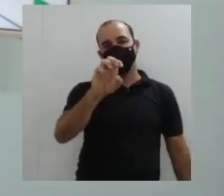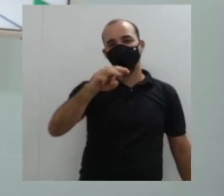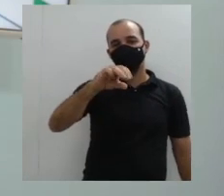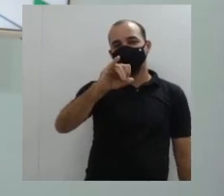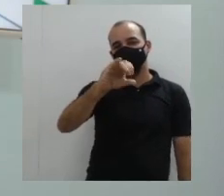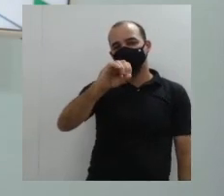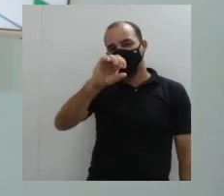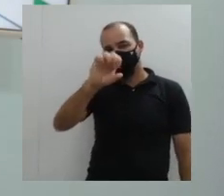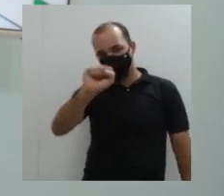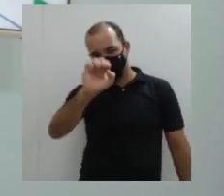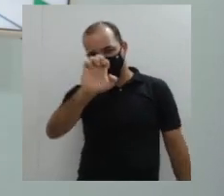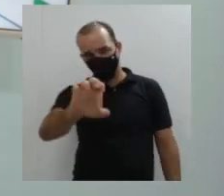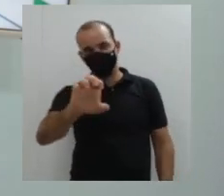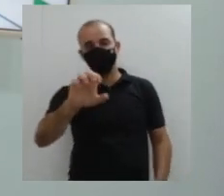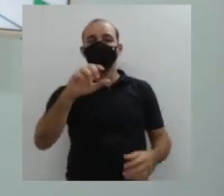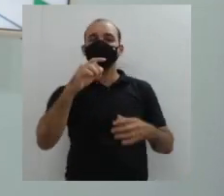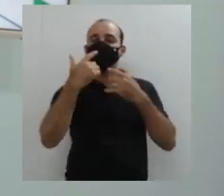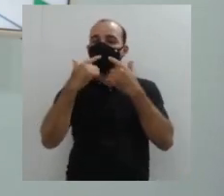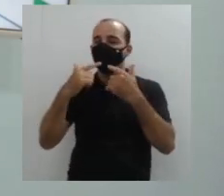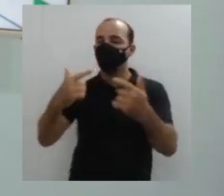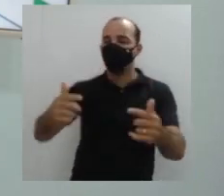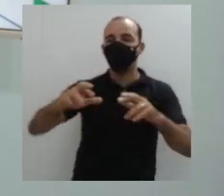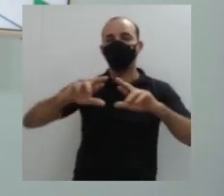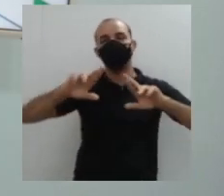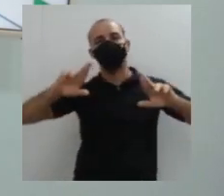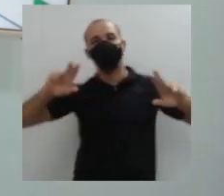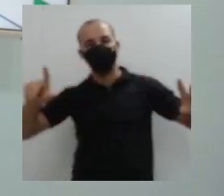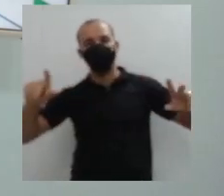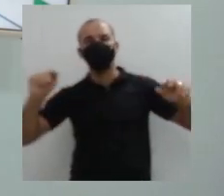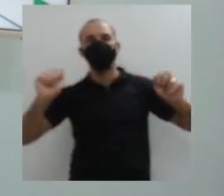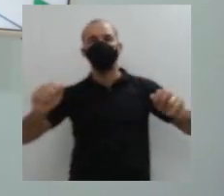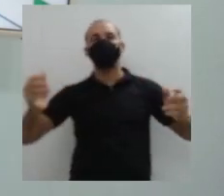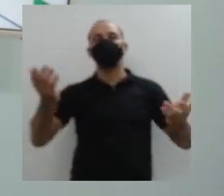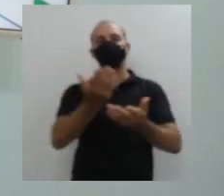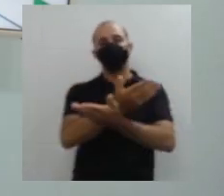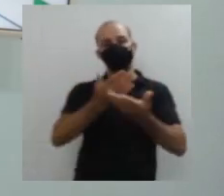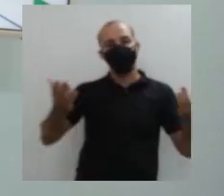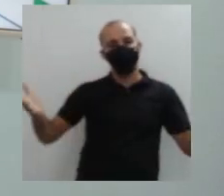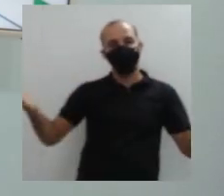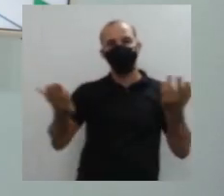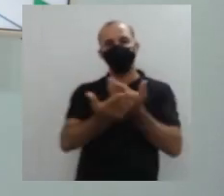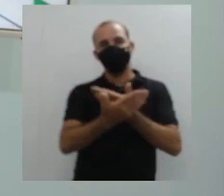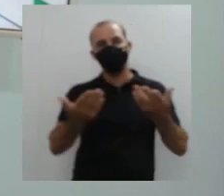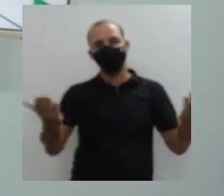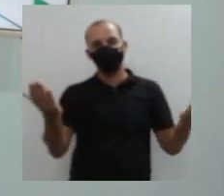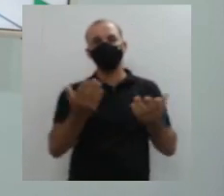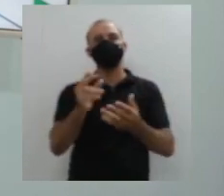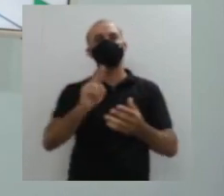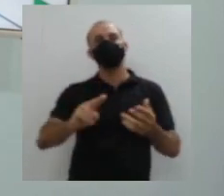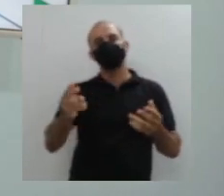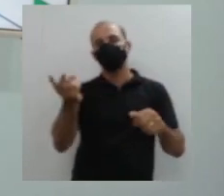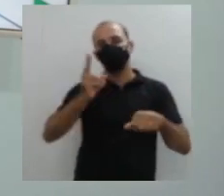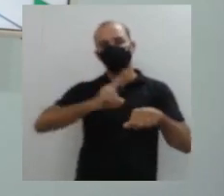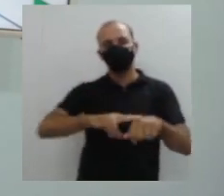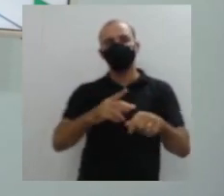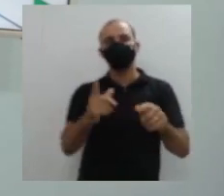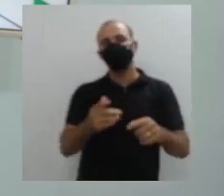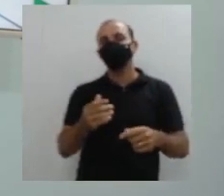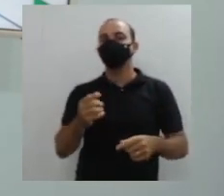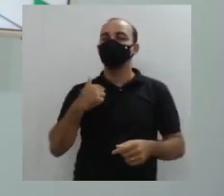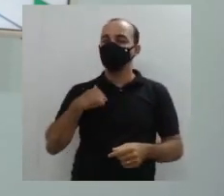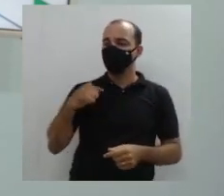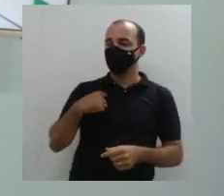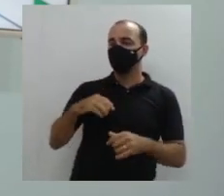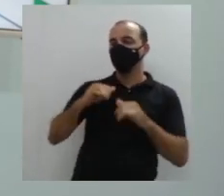verbal, lembre-se que há uma intencionalidade. Quanto menos intimidade eu tiver com o meu